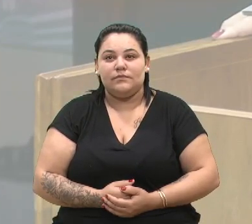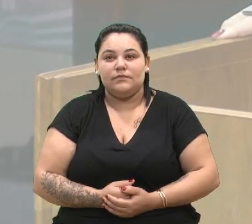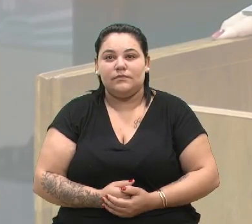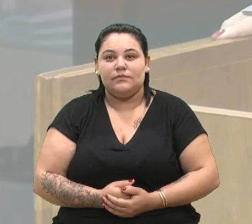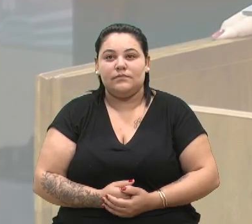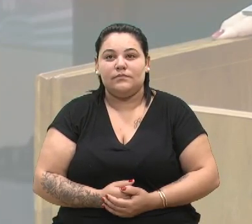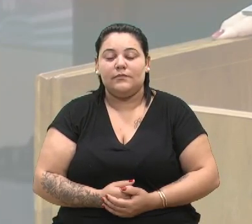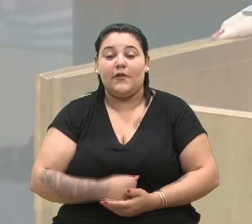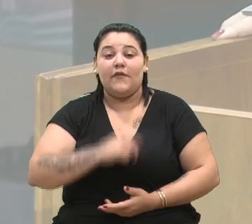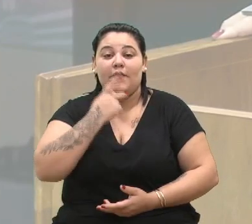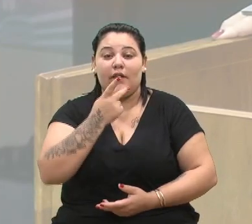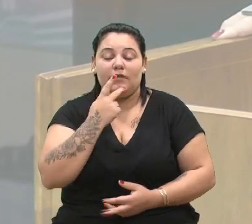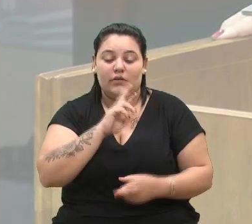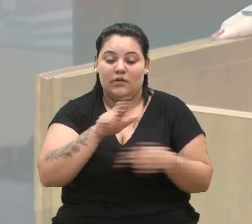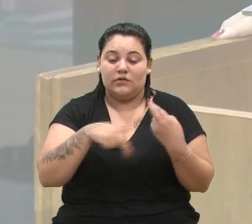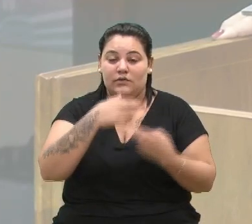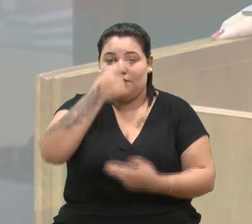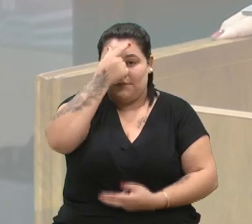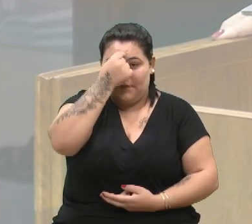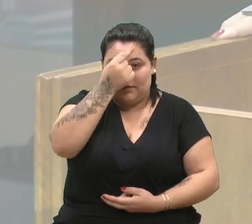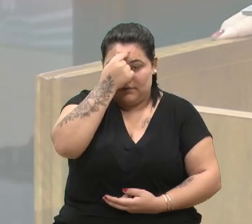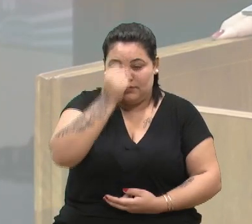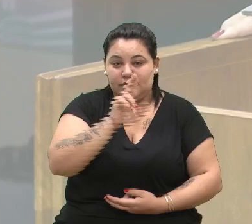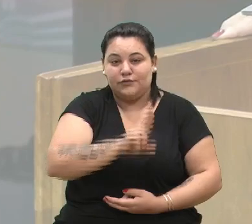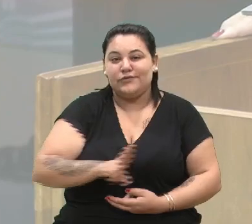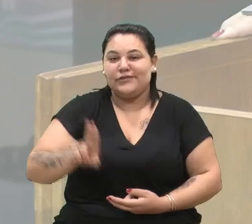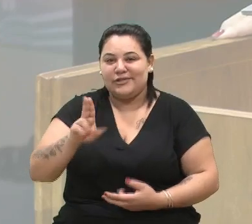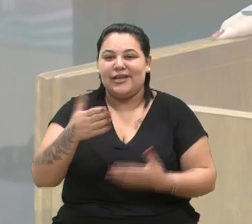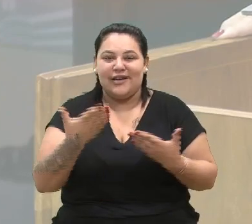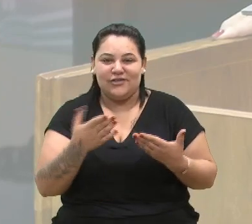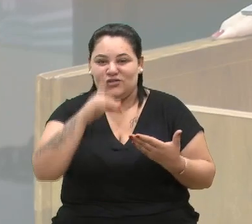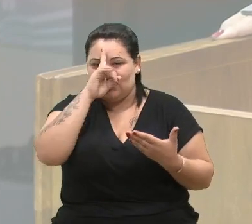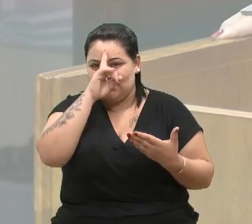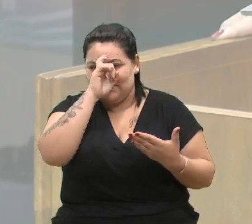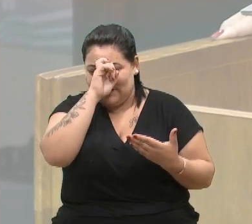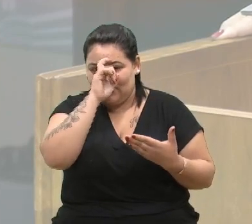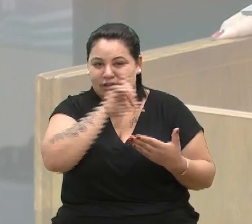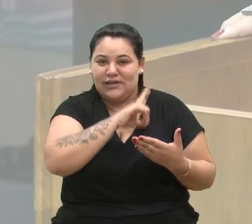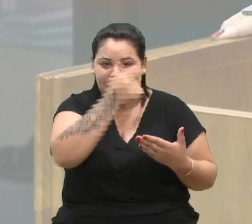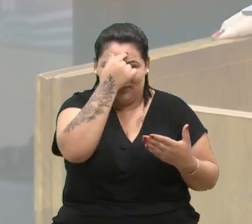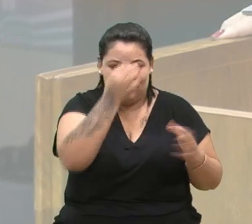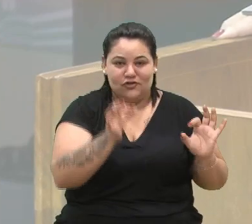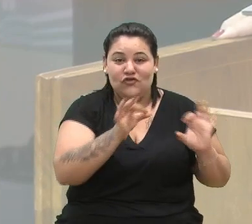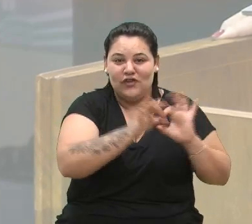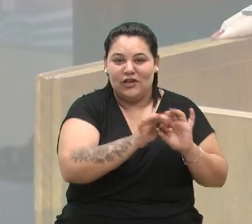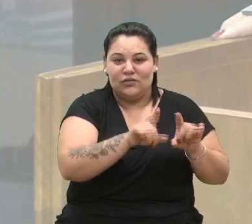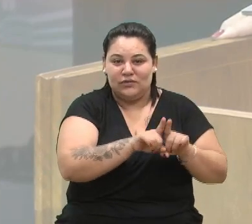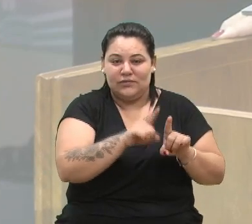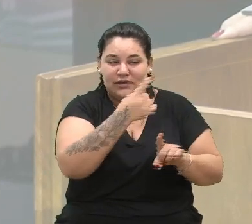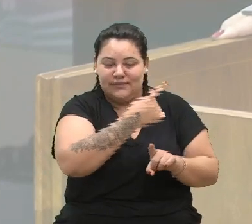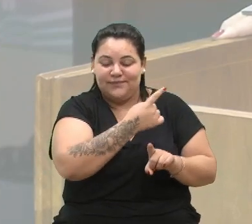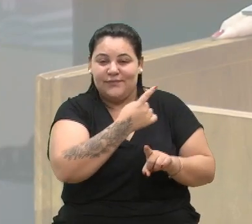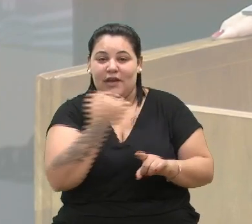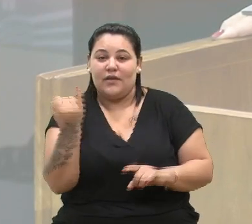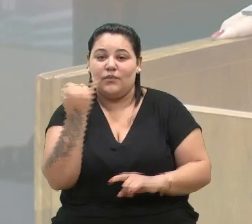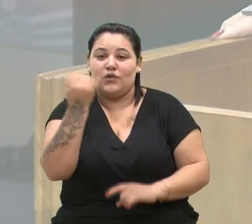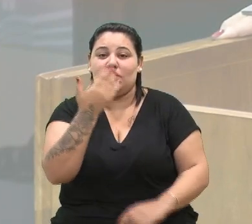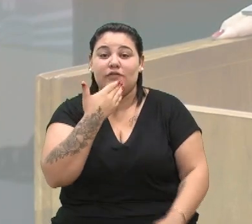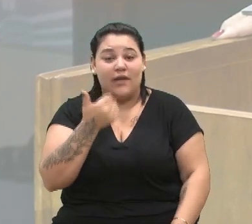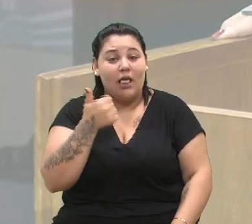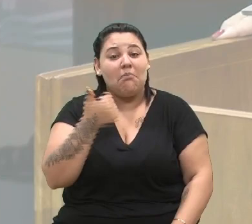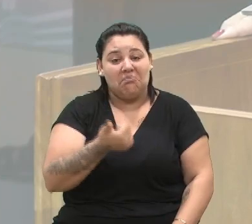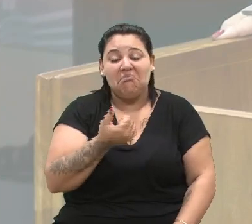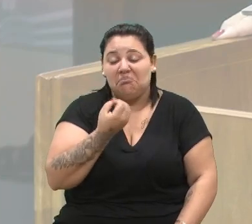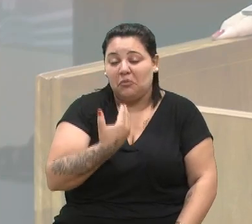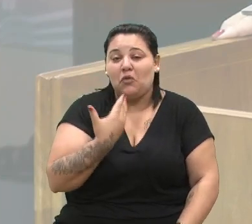das universidades e hospitais universitários, né? Aqui vale a pena dizer,